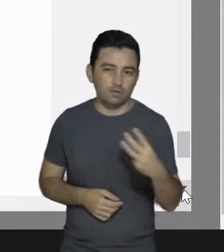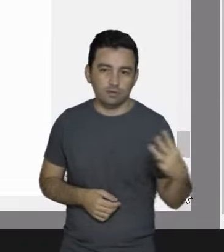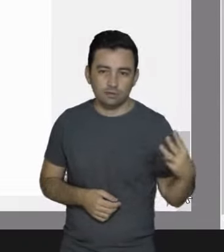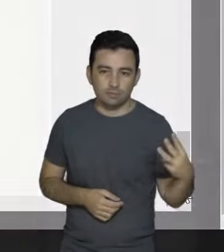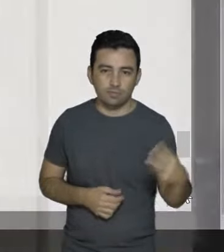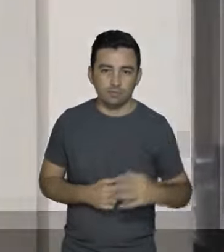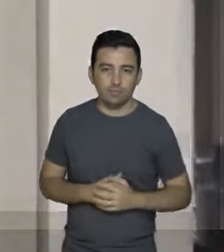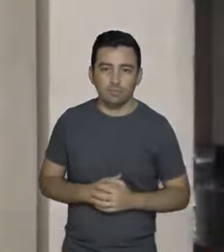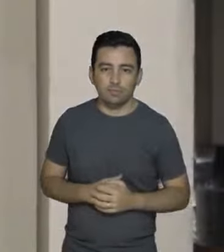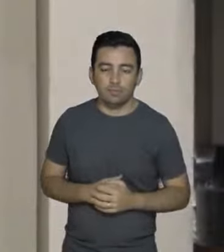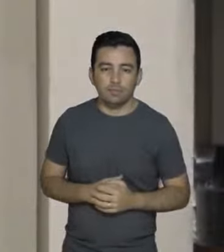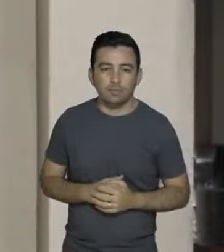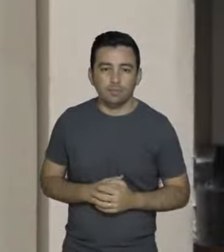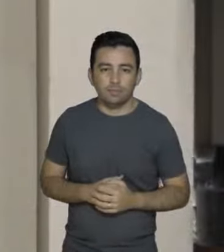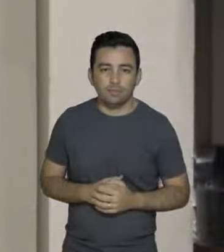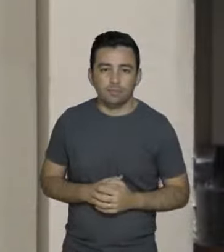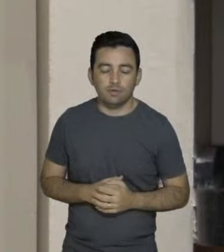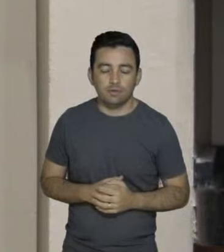E3